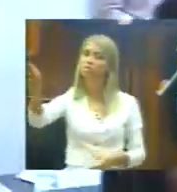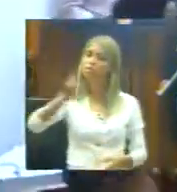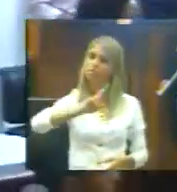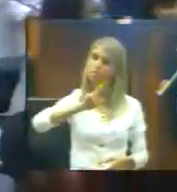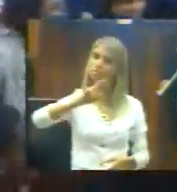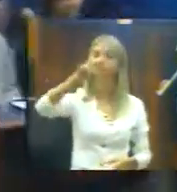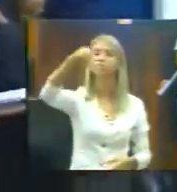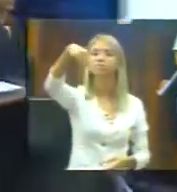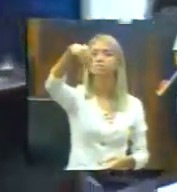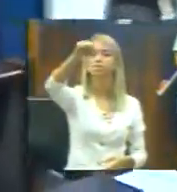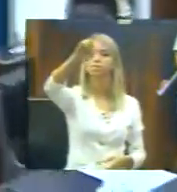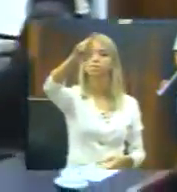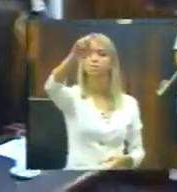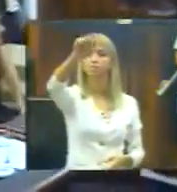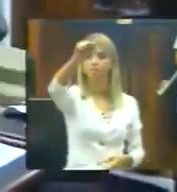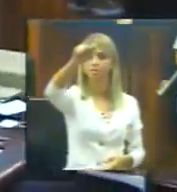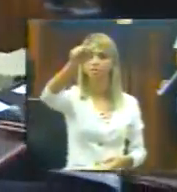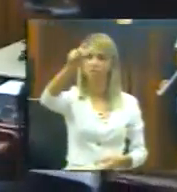ganha.